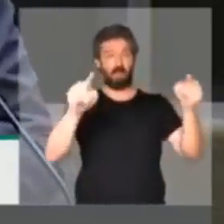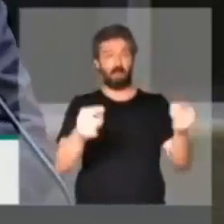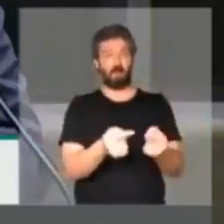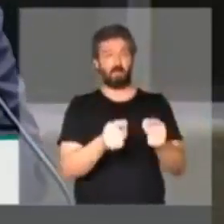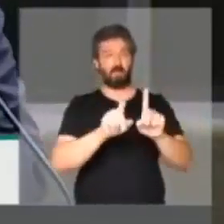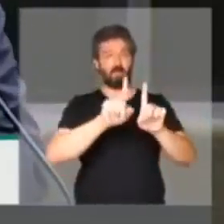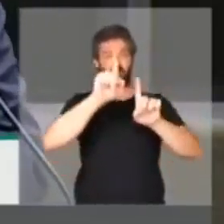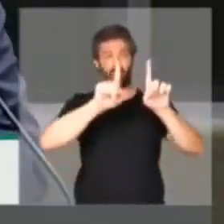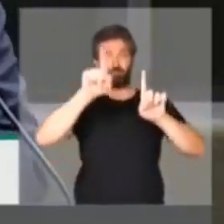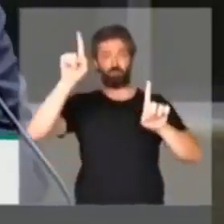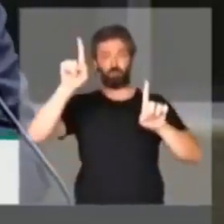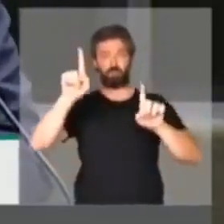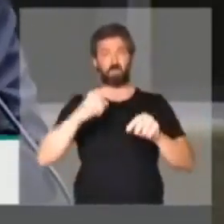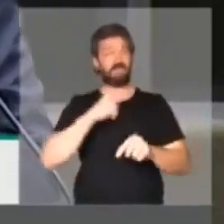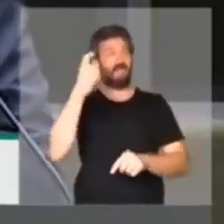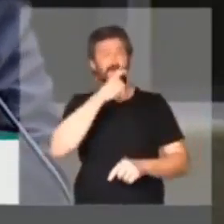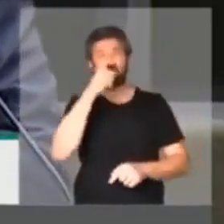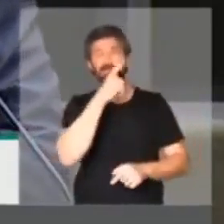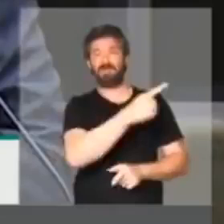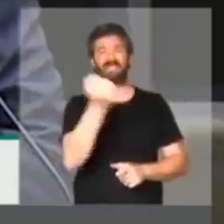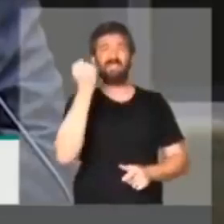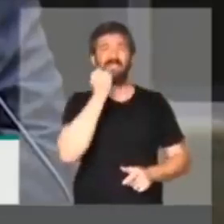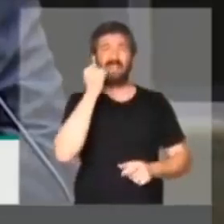E ele mente de maneira descarada,